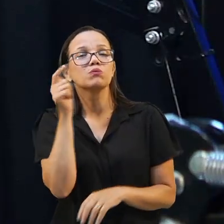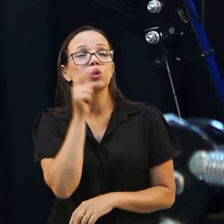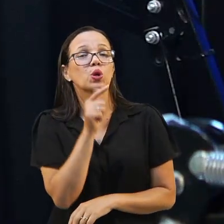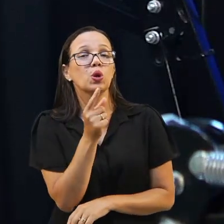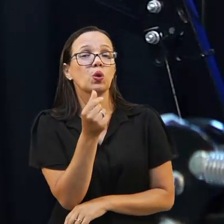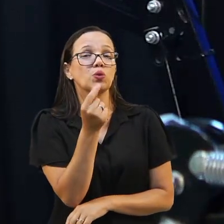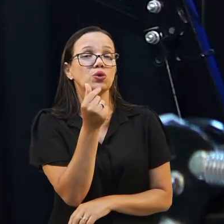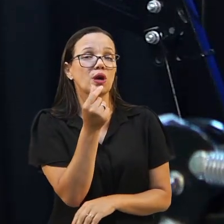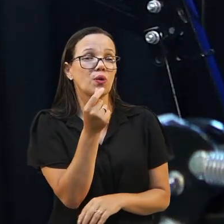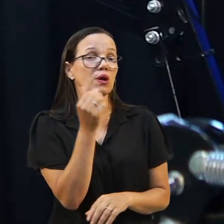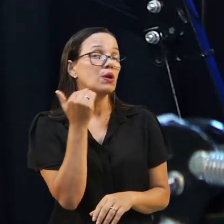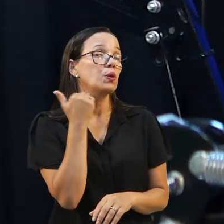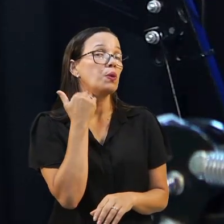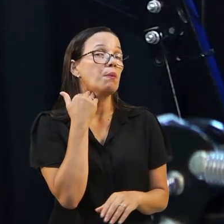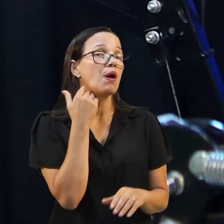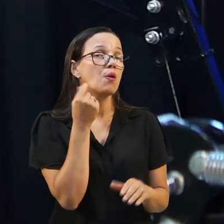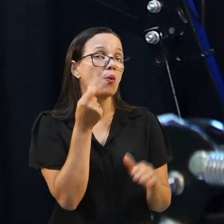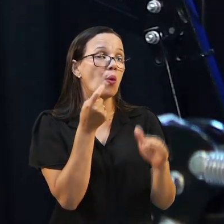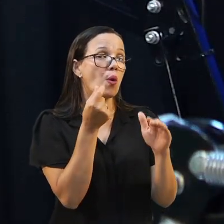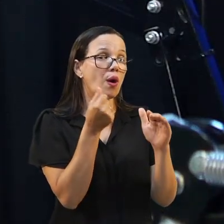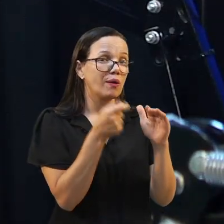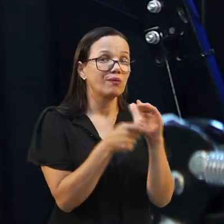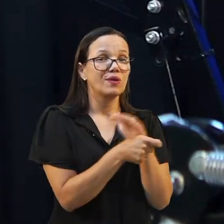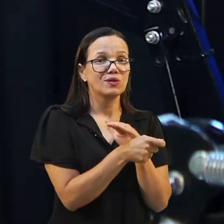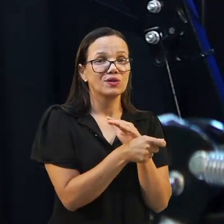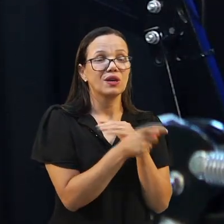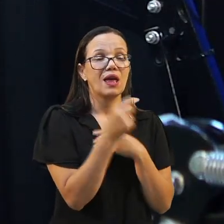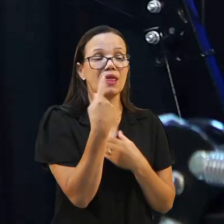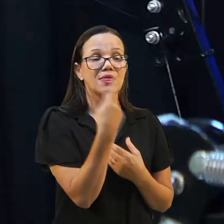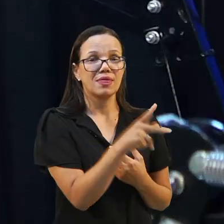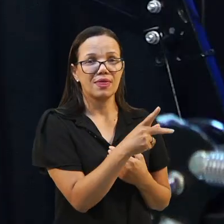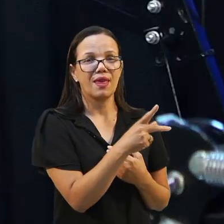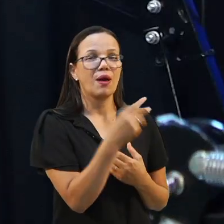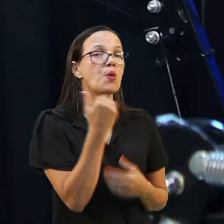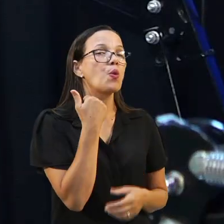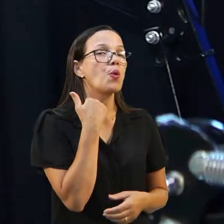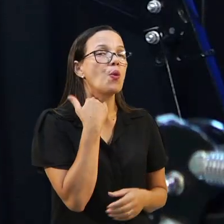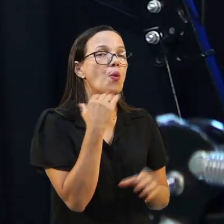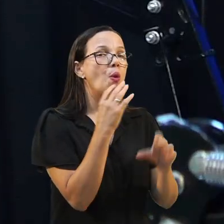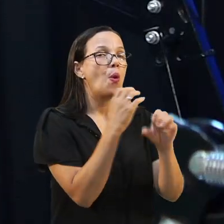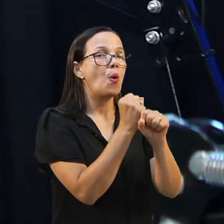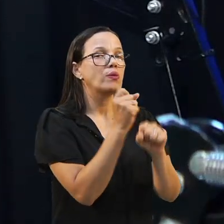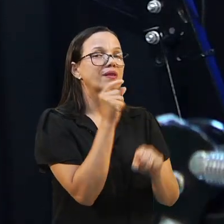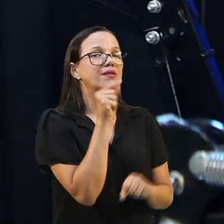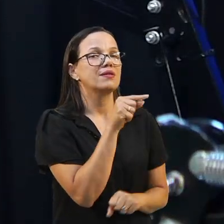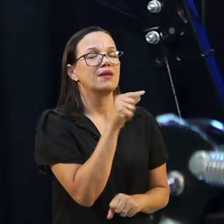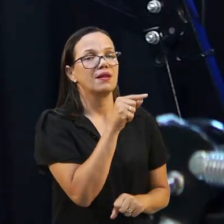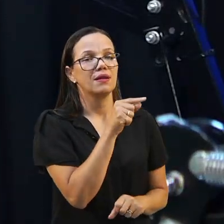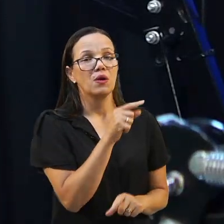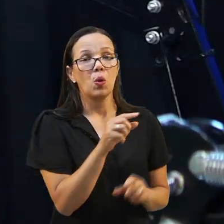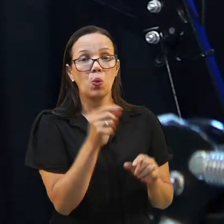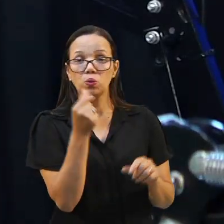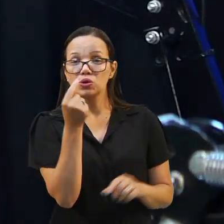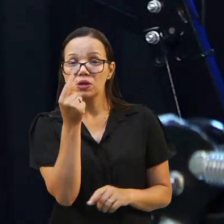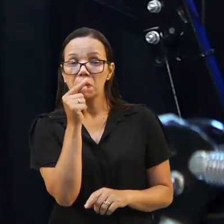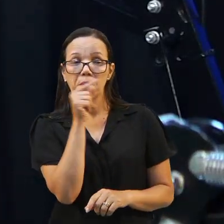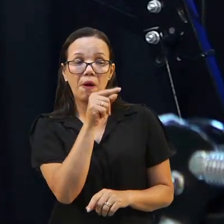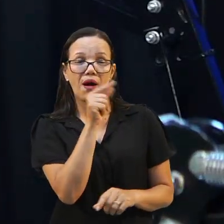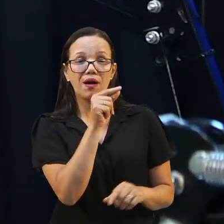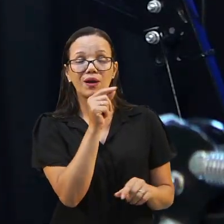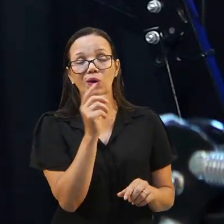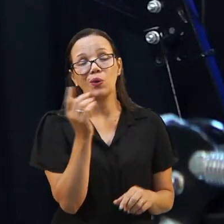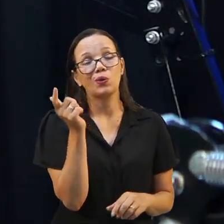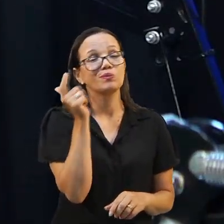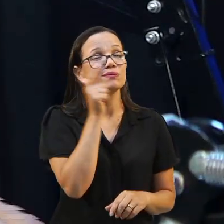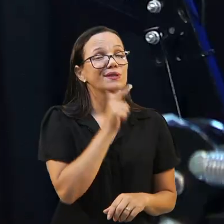gente depositava na conta do professor Clóvis, sem que ele soubesse, um dinheiro para fazer face